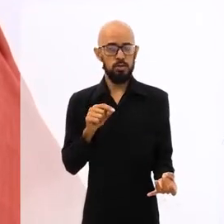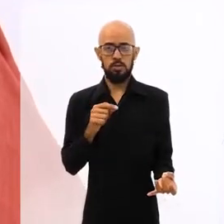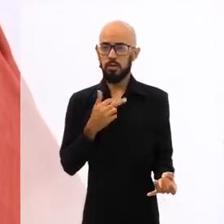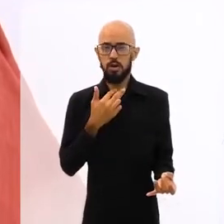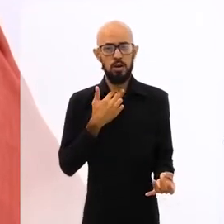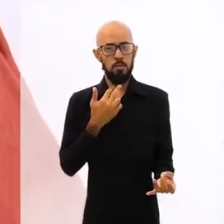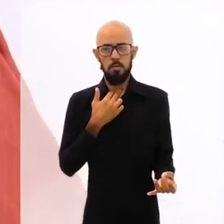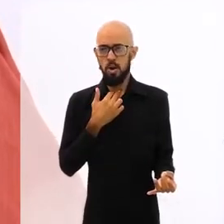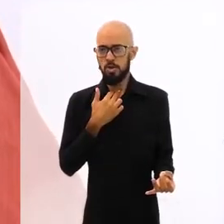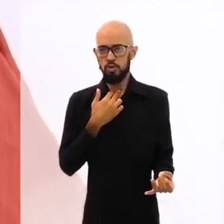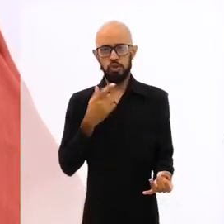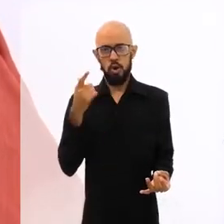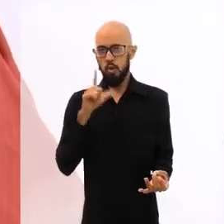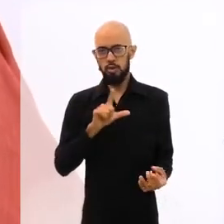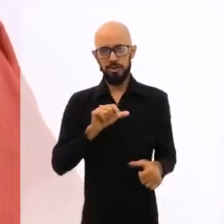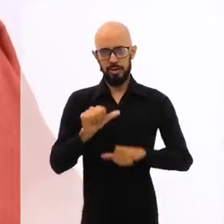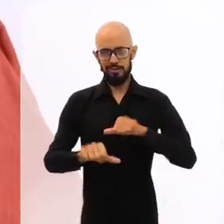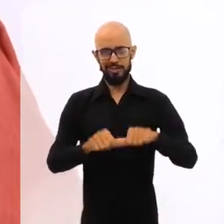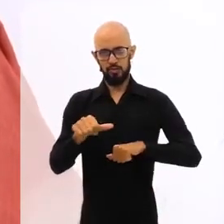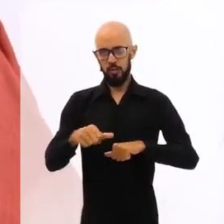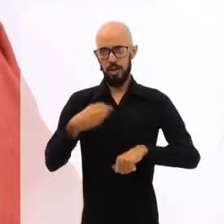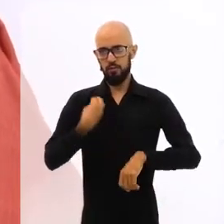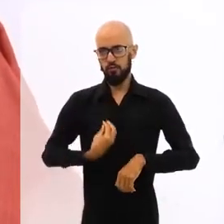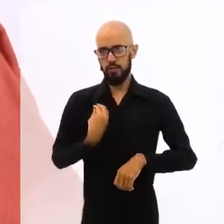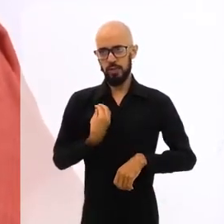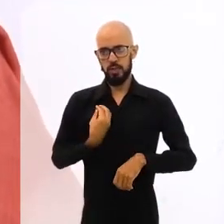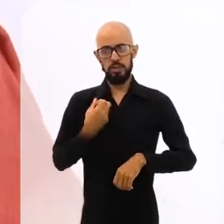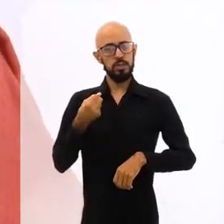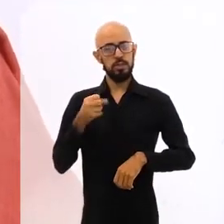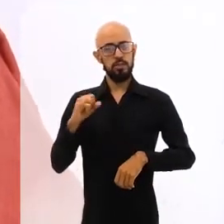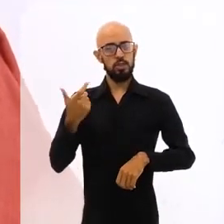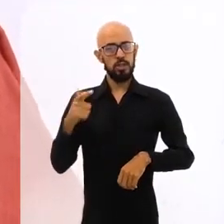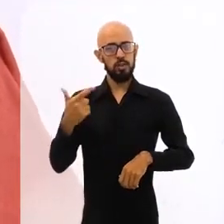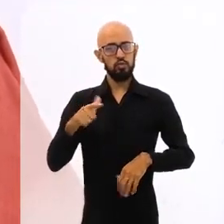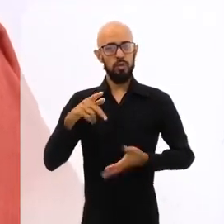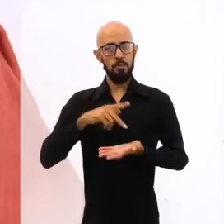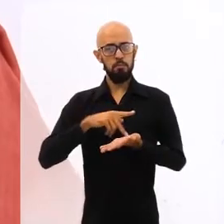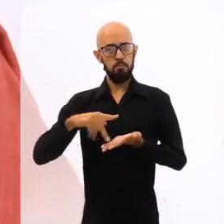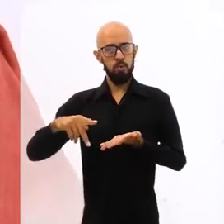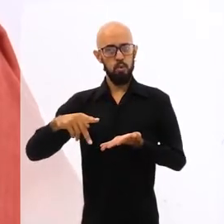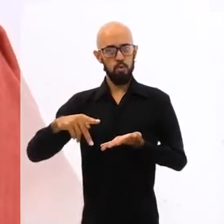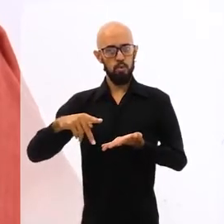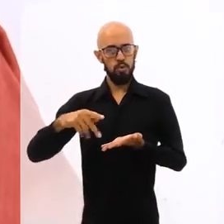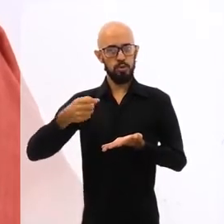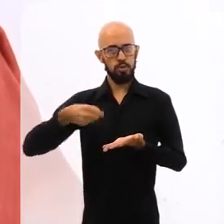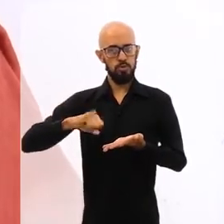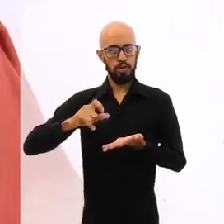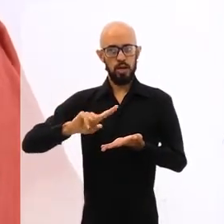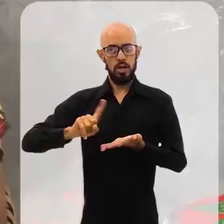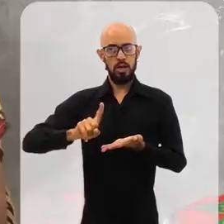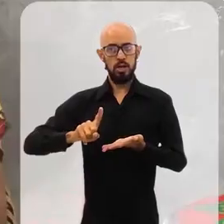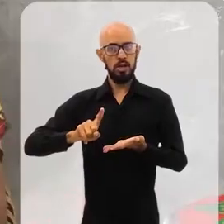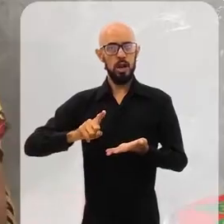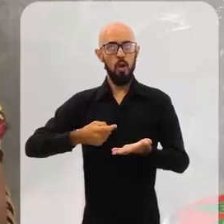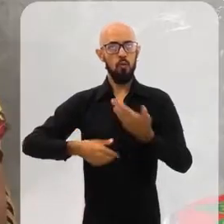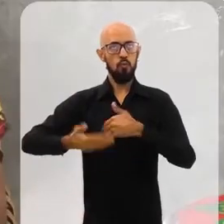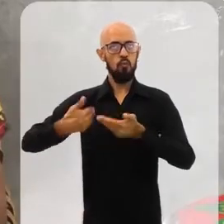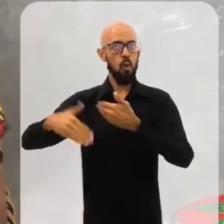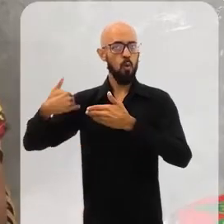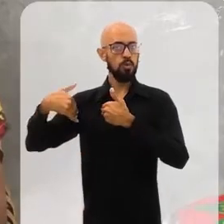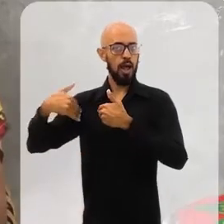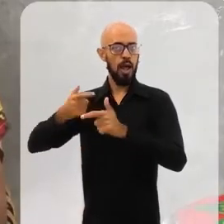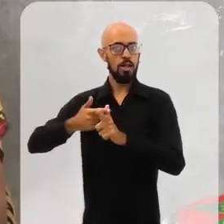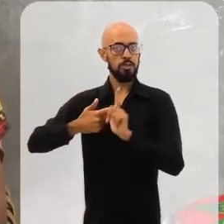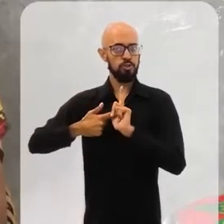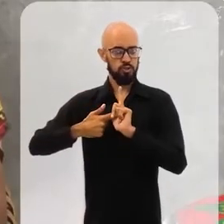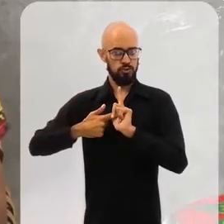você não pode e não consegue transformar a sua vida se você não purificar, se você não resgatar seus débitos. Como nós